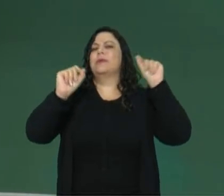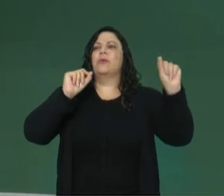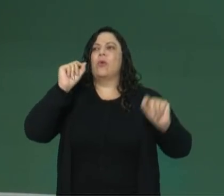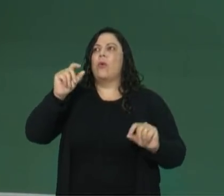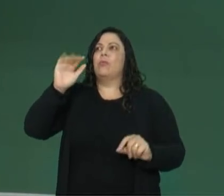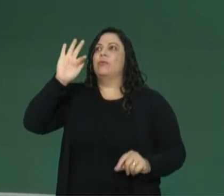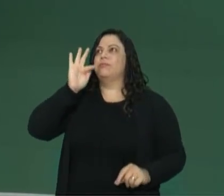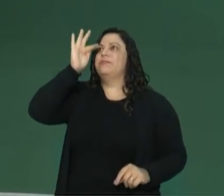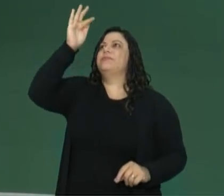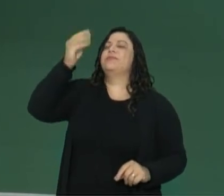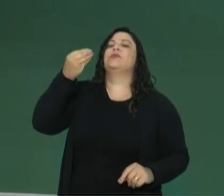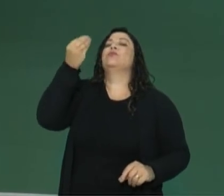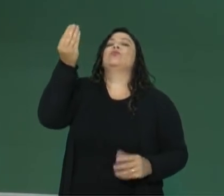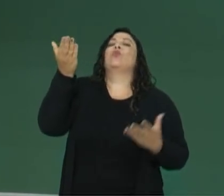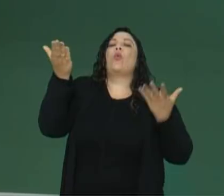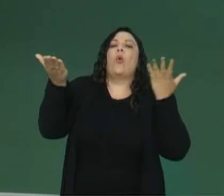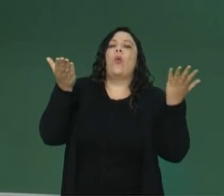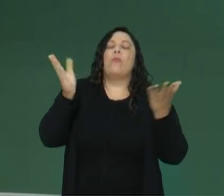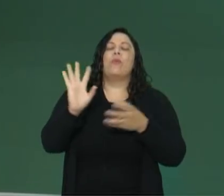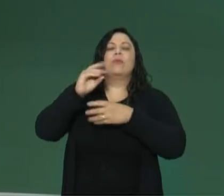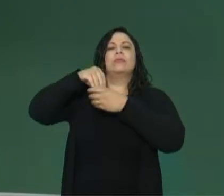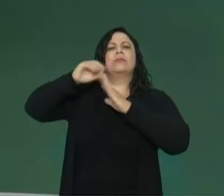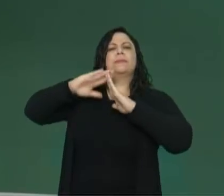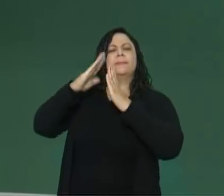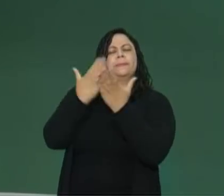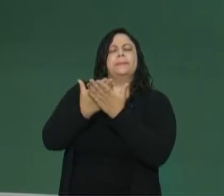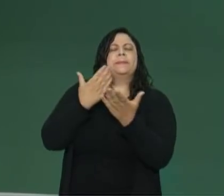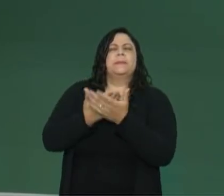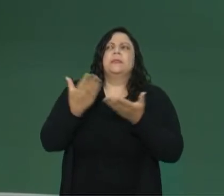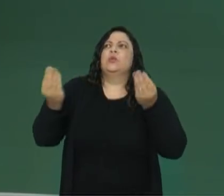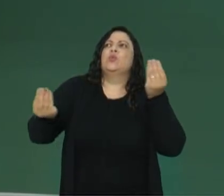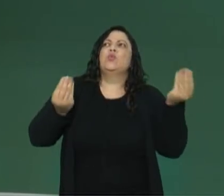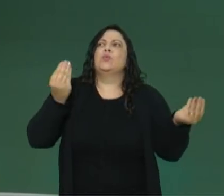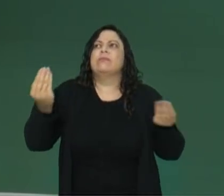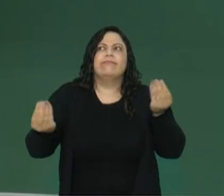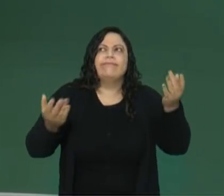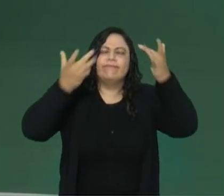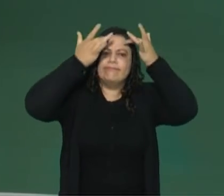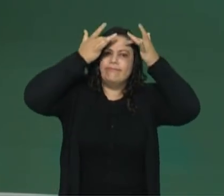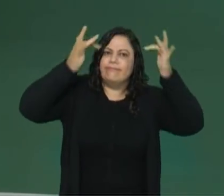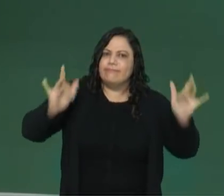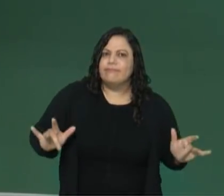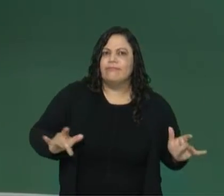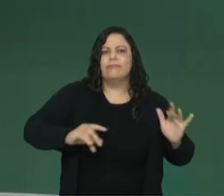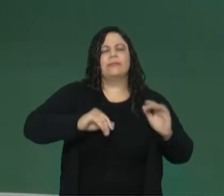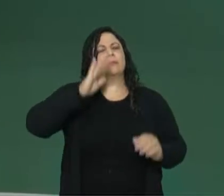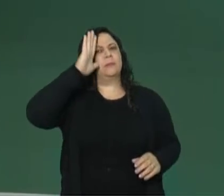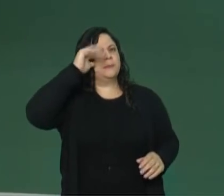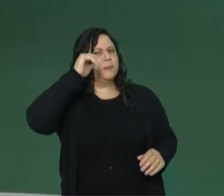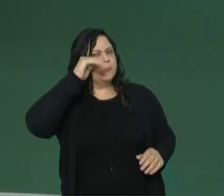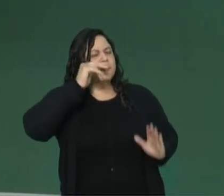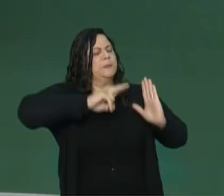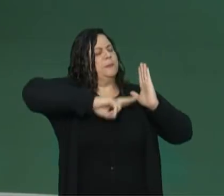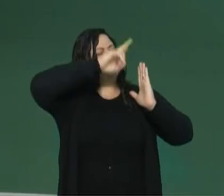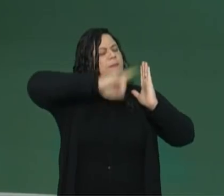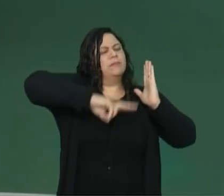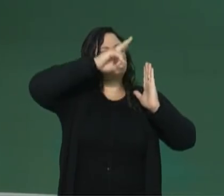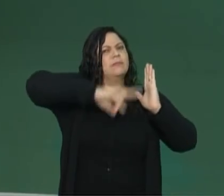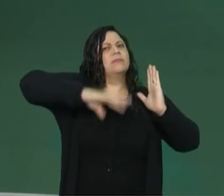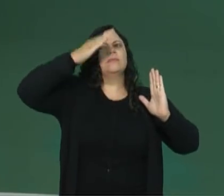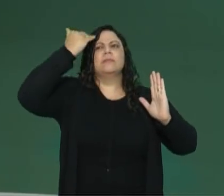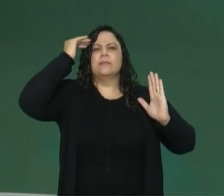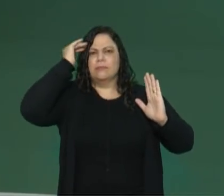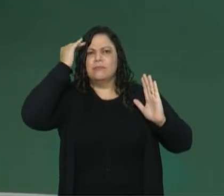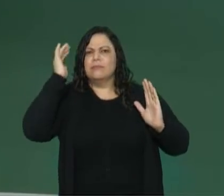funcionar, eu crio no leitor uma curiosidade, né? Poxa, eu não sei como que vai funcionar. Vou ler isso aqui para saber, né? Então, essa